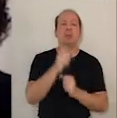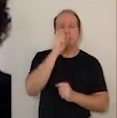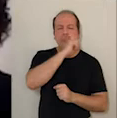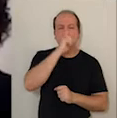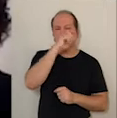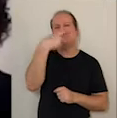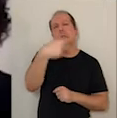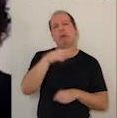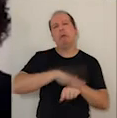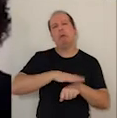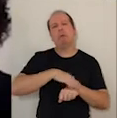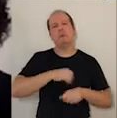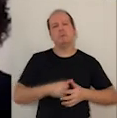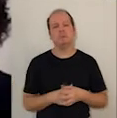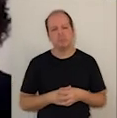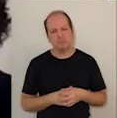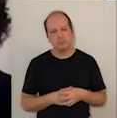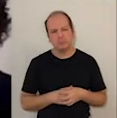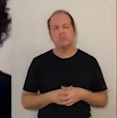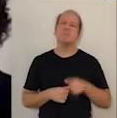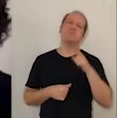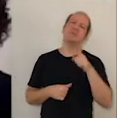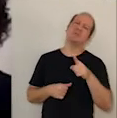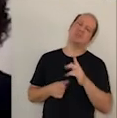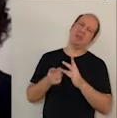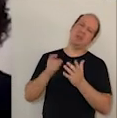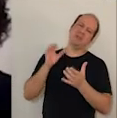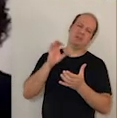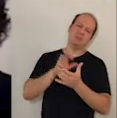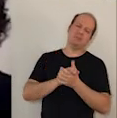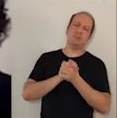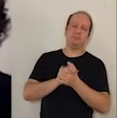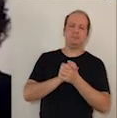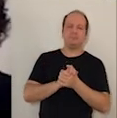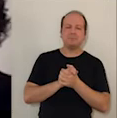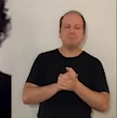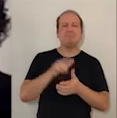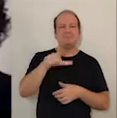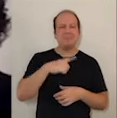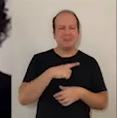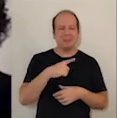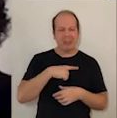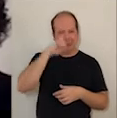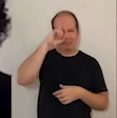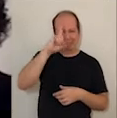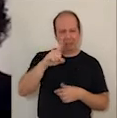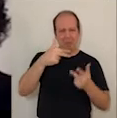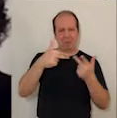boca. Pergunto a você, Colomba, mandei-a alguma vez à casa de outros